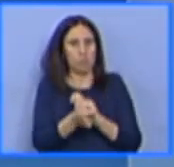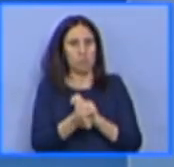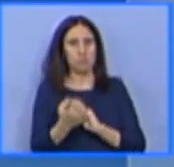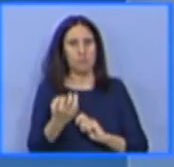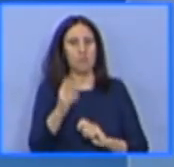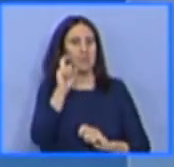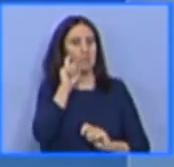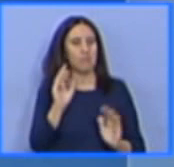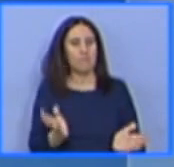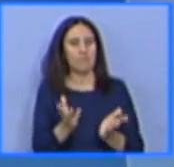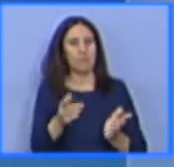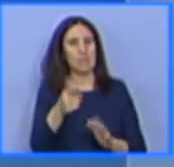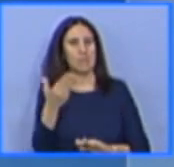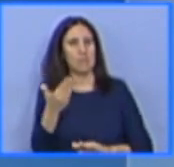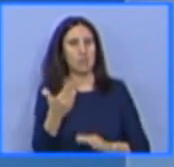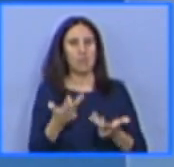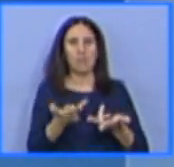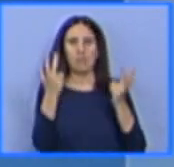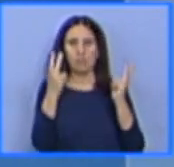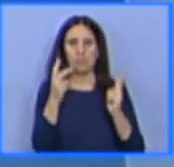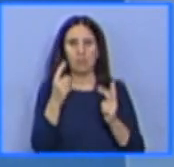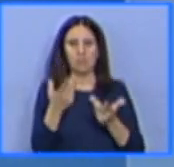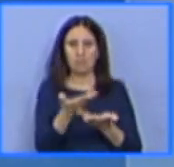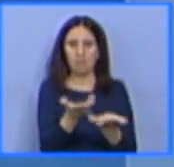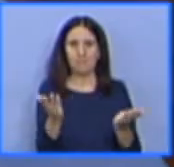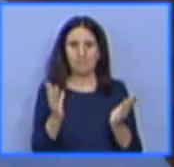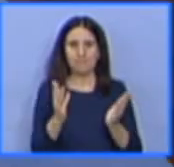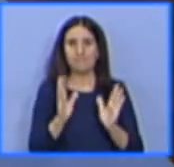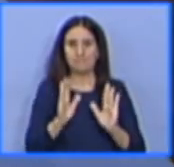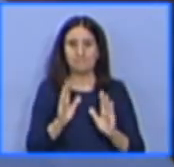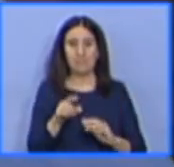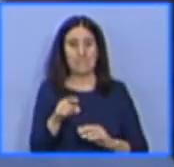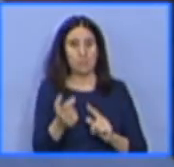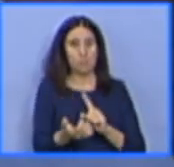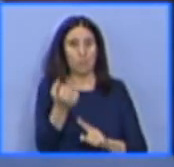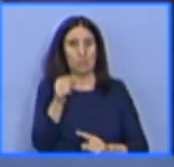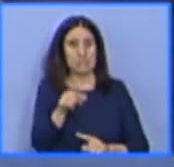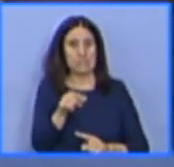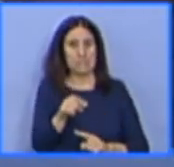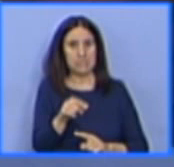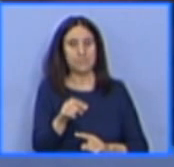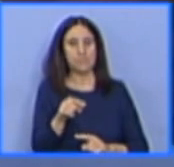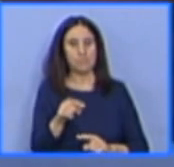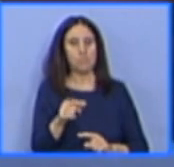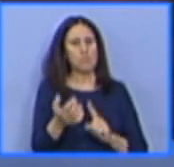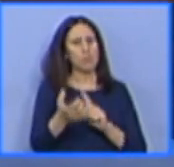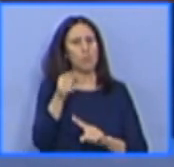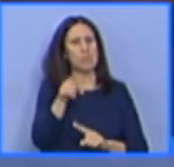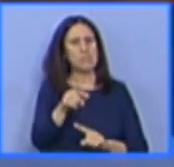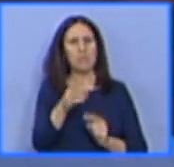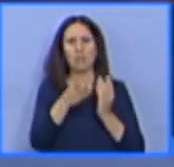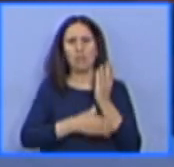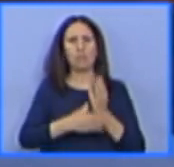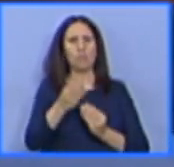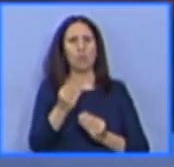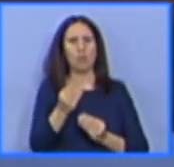de defender estes direitos, liberdades e garantias. Portanto, uma conquista destas, perante uma conquista destas, os advogados não podiam